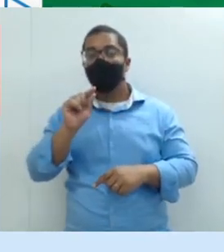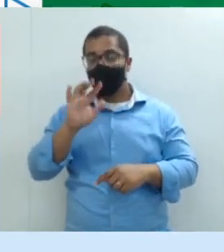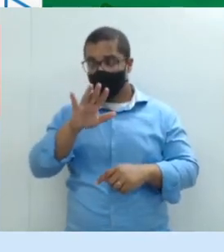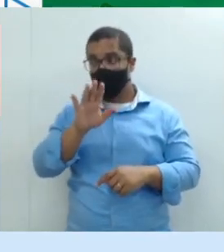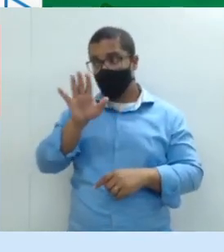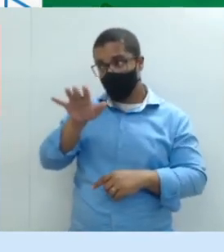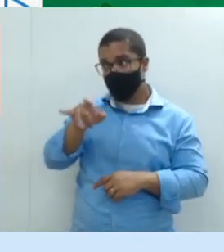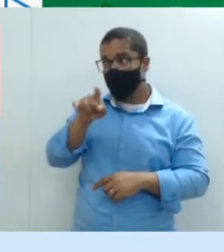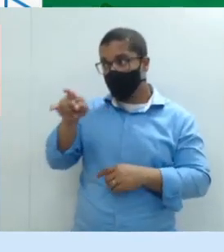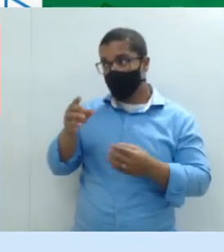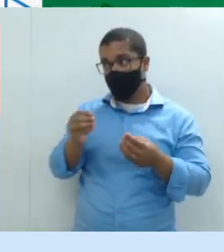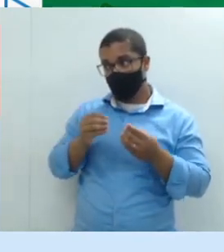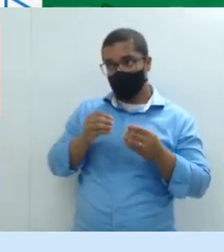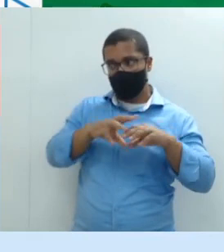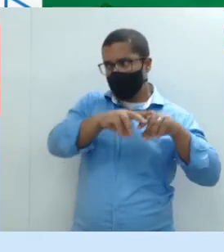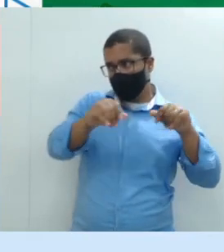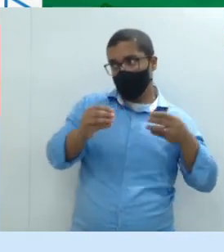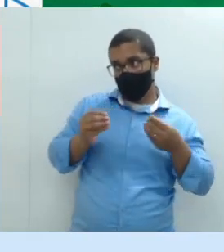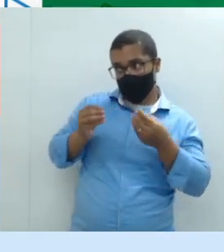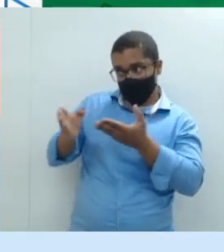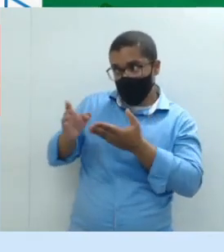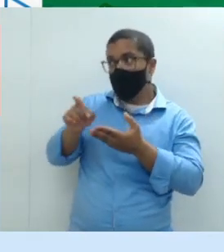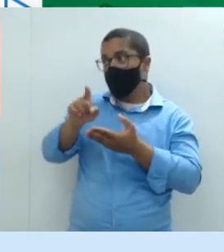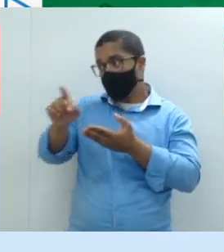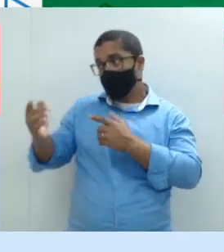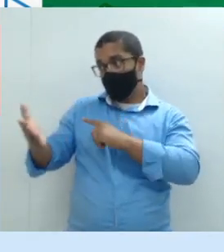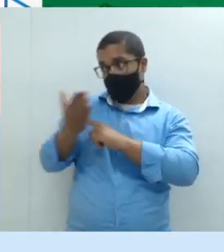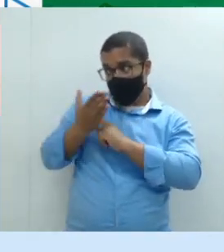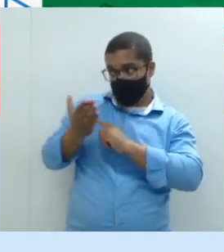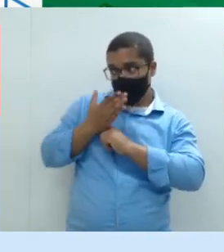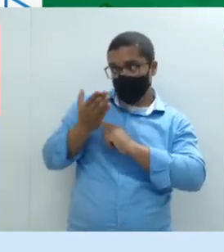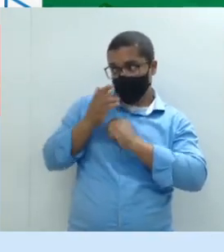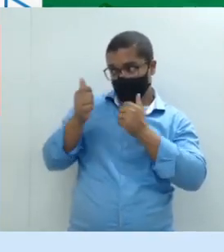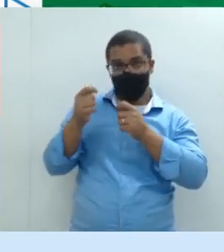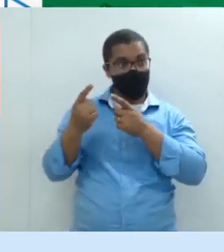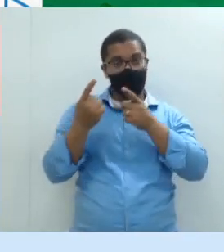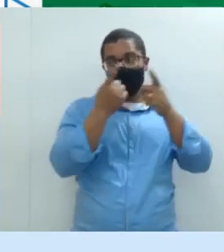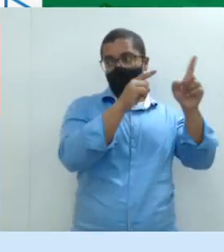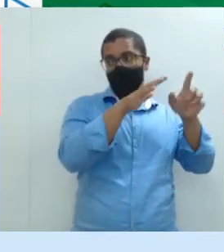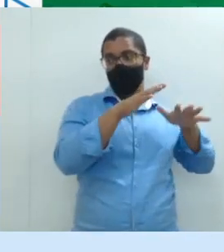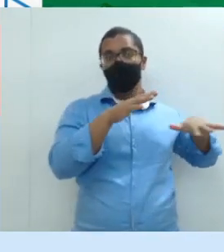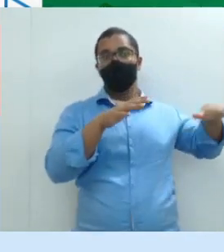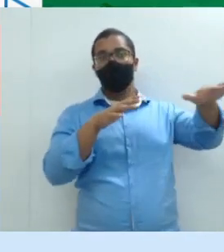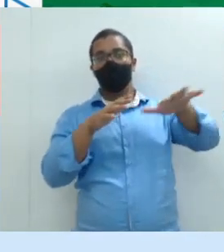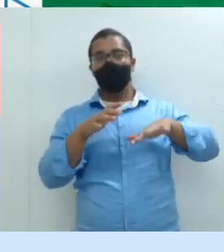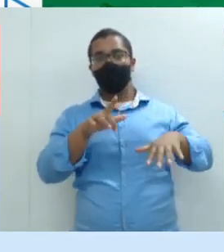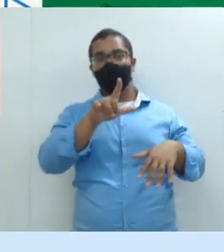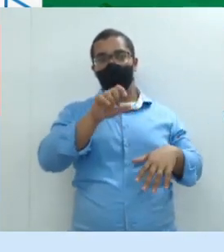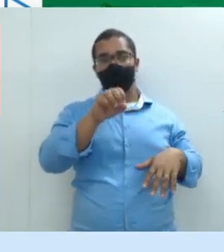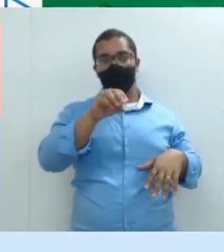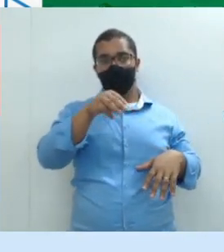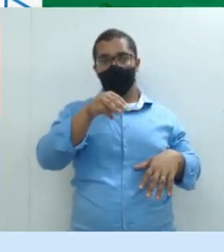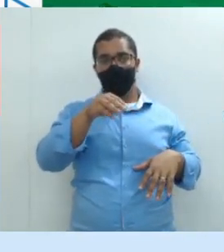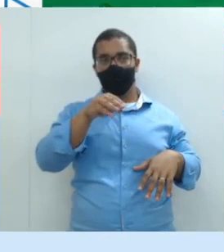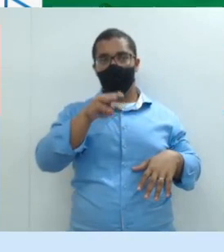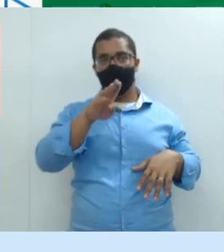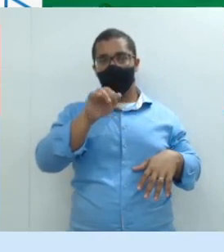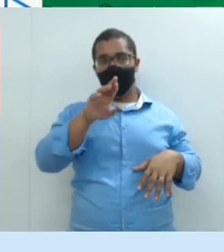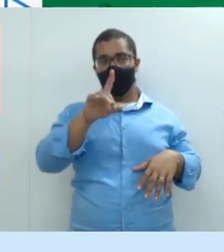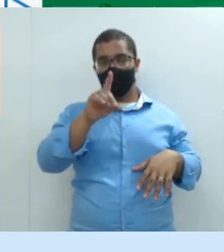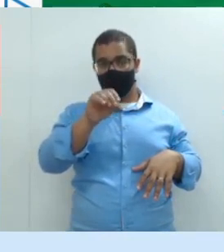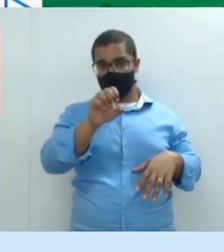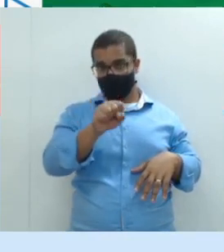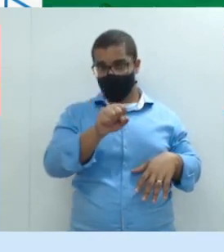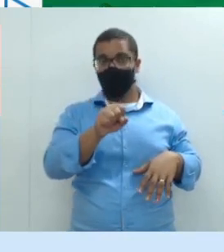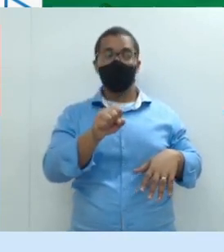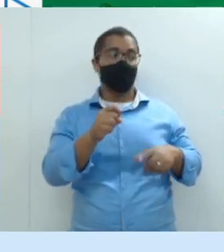e tu me apoia, manda gente aí para, né, me ajudar nessa missão a combater os lombardos. Quando isso acontece, e